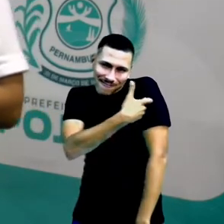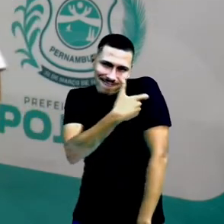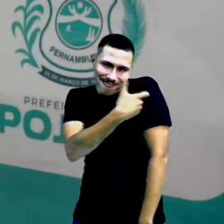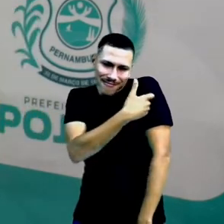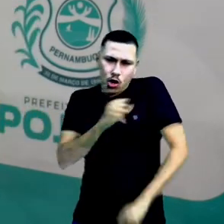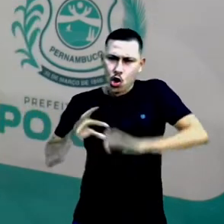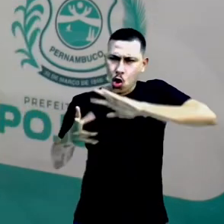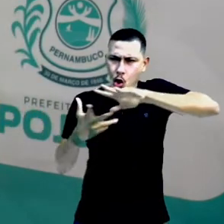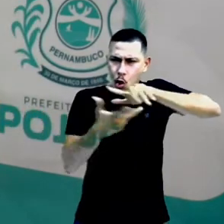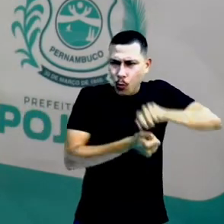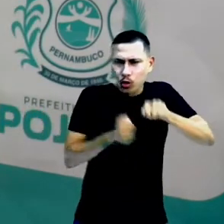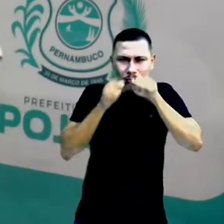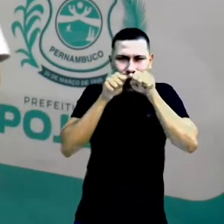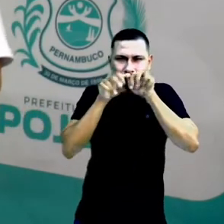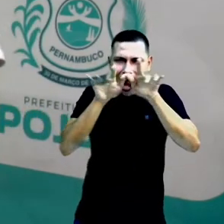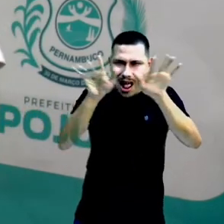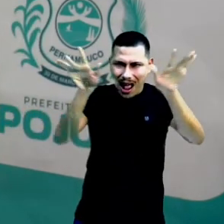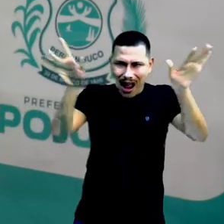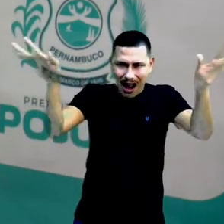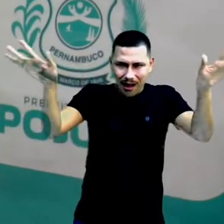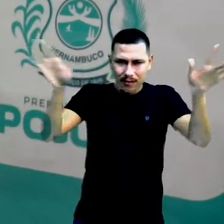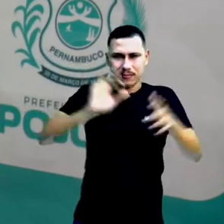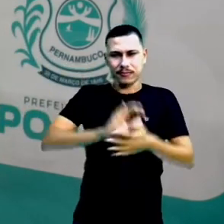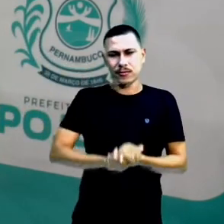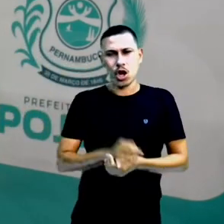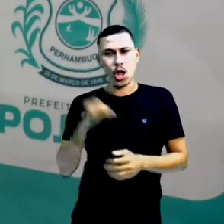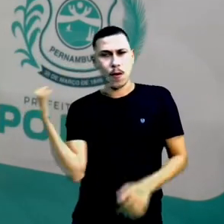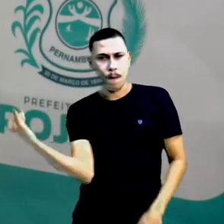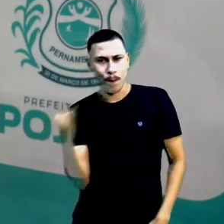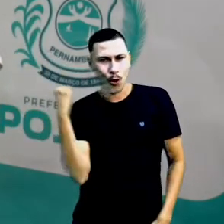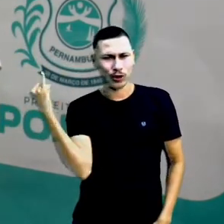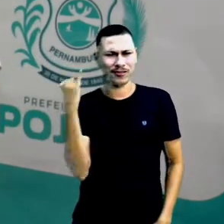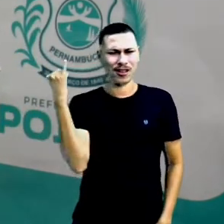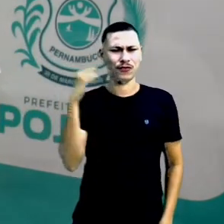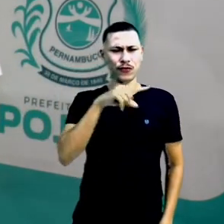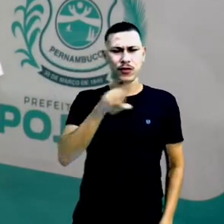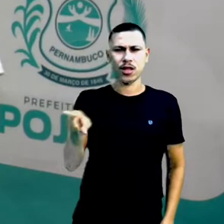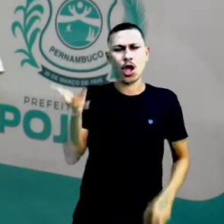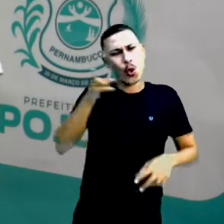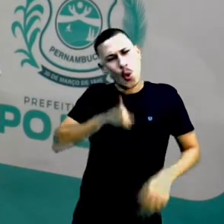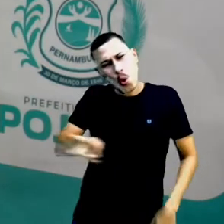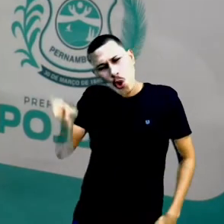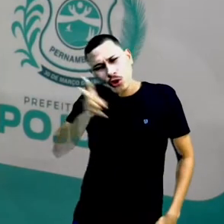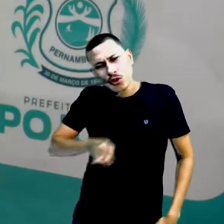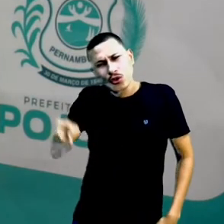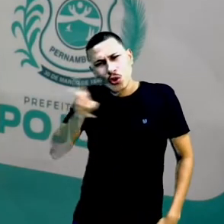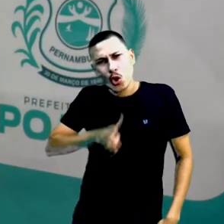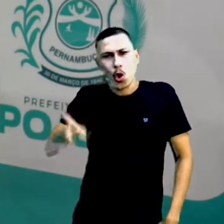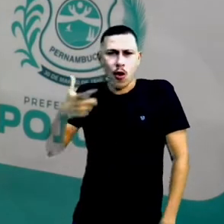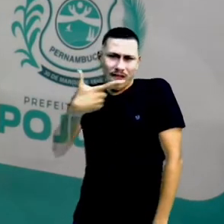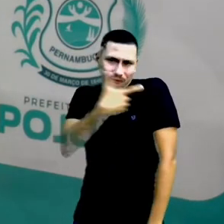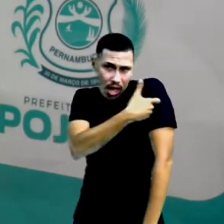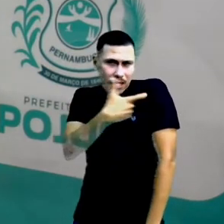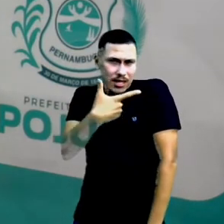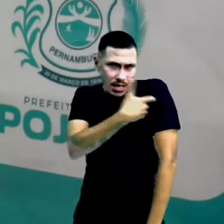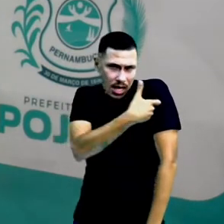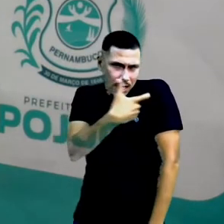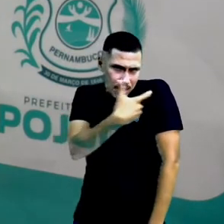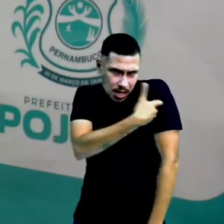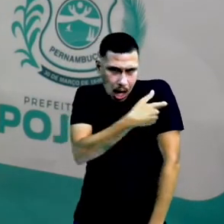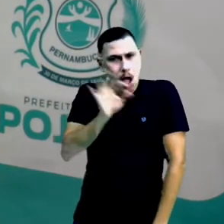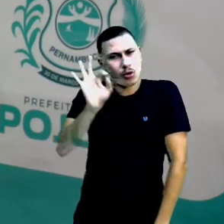louvável tá falando aqui porque é por isso que é muito importante que vocês continuem buscando esse processo de vacinação que